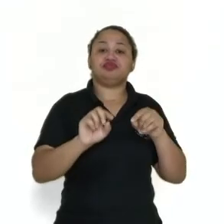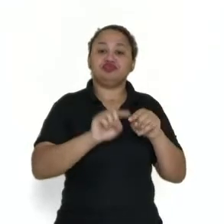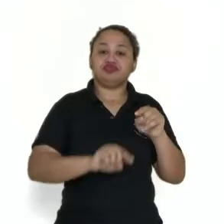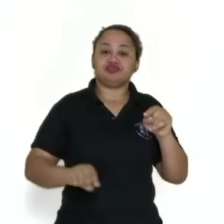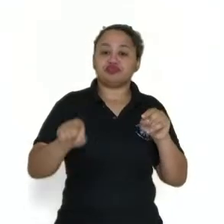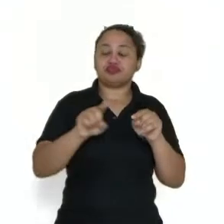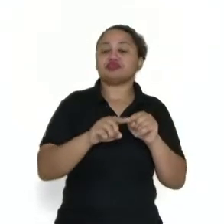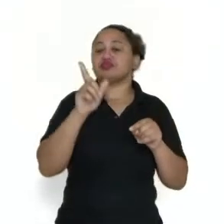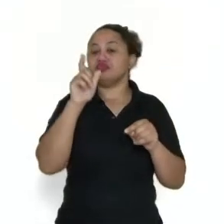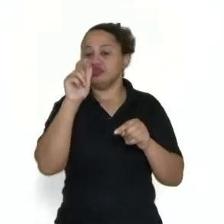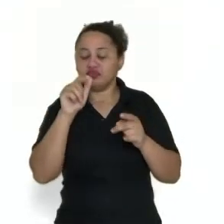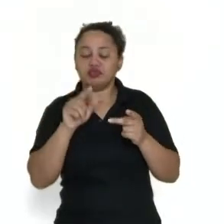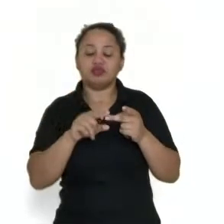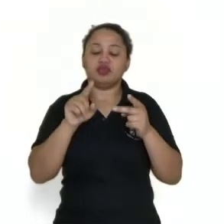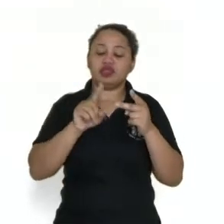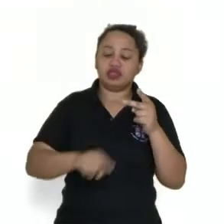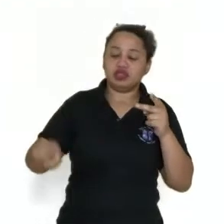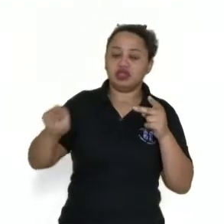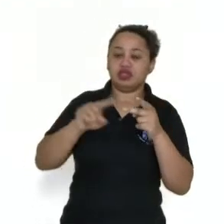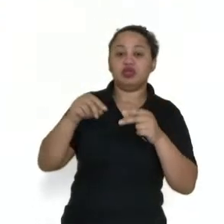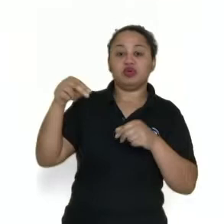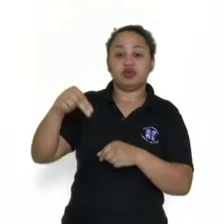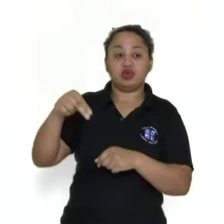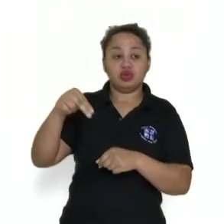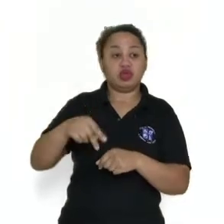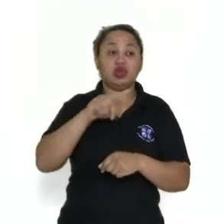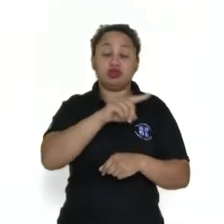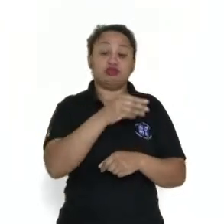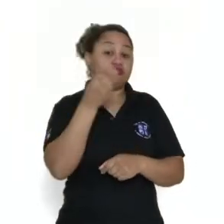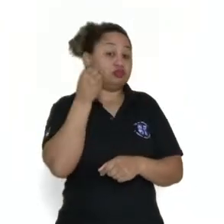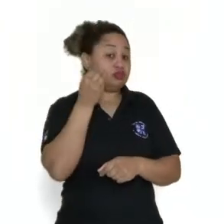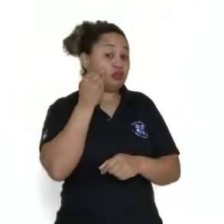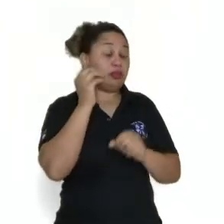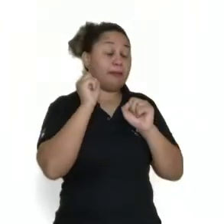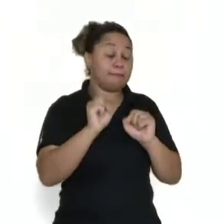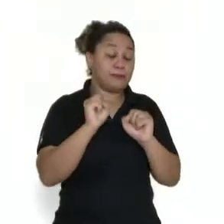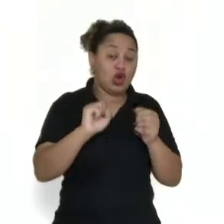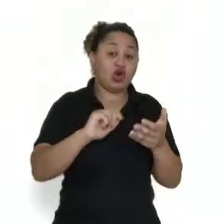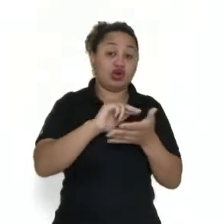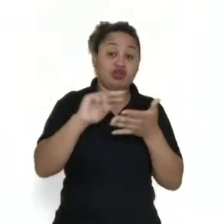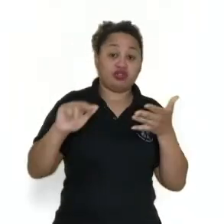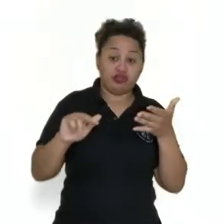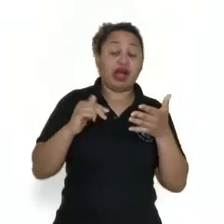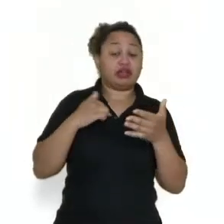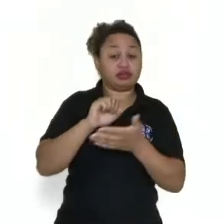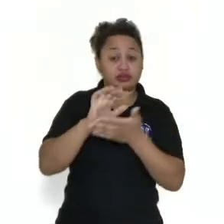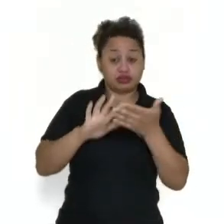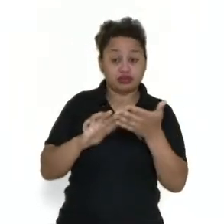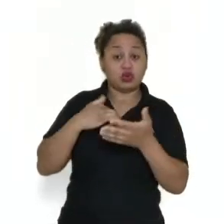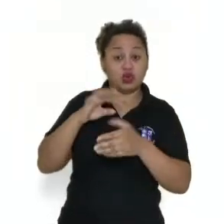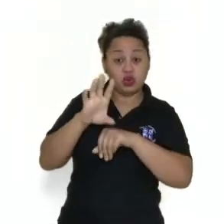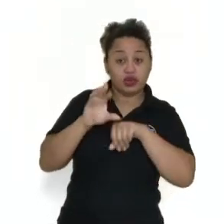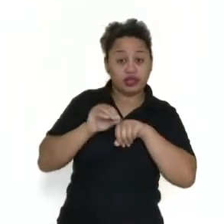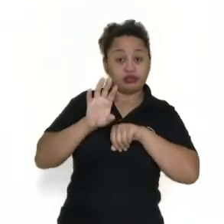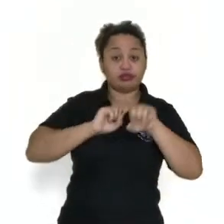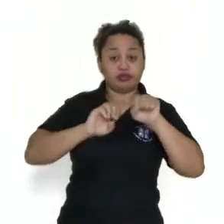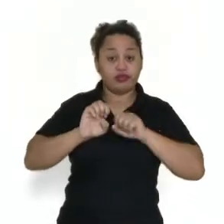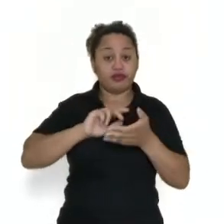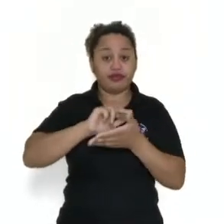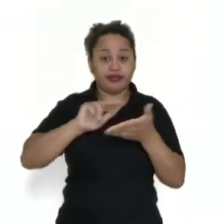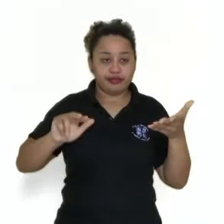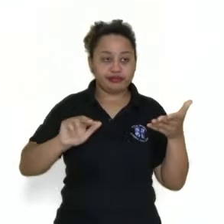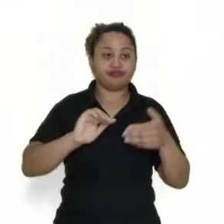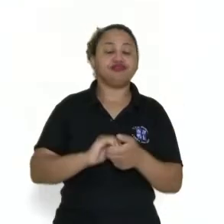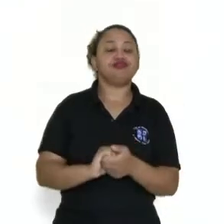da água, no ciclo do nitrogênio, esse mesmo experimento pode ser usado para obter vários resultados. Então,